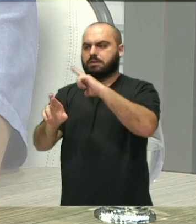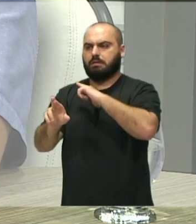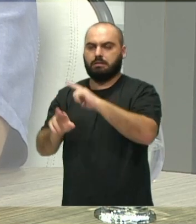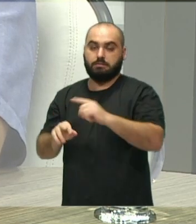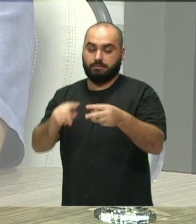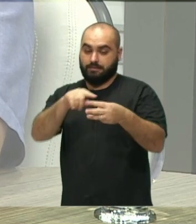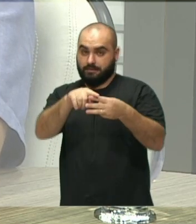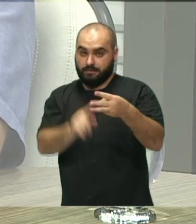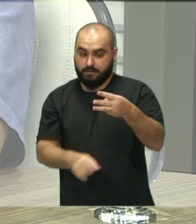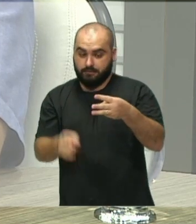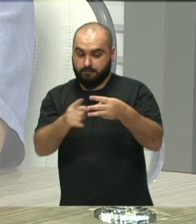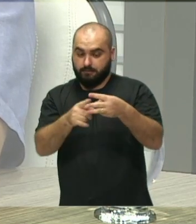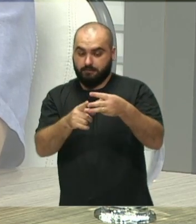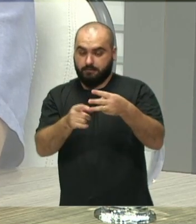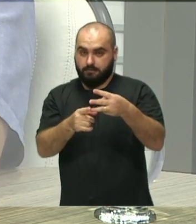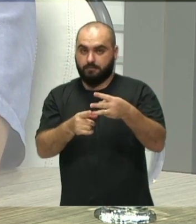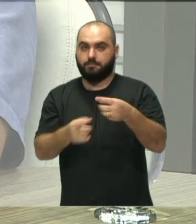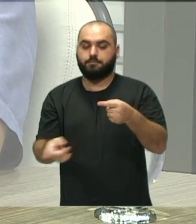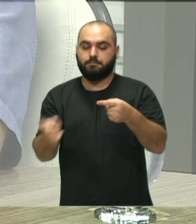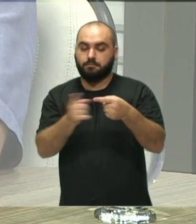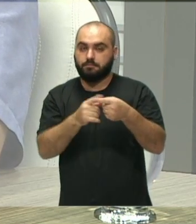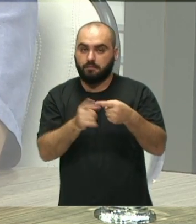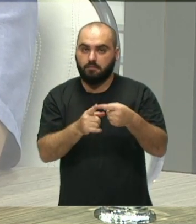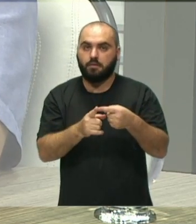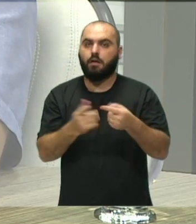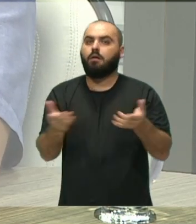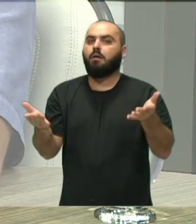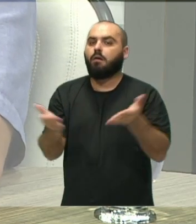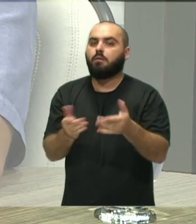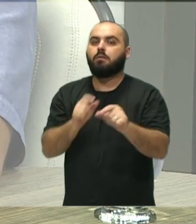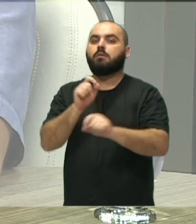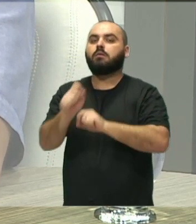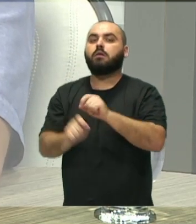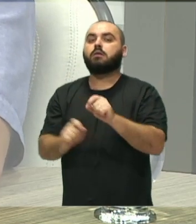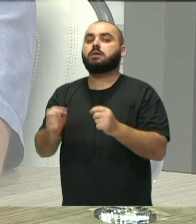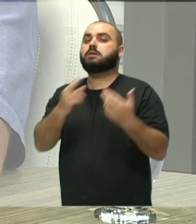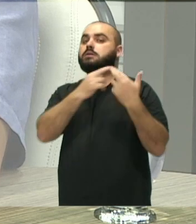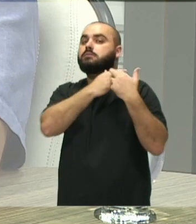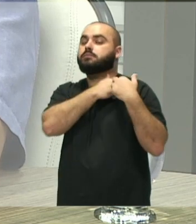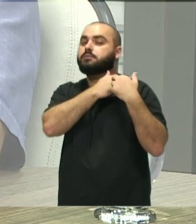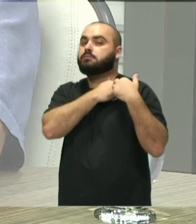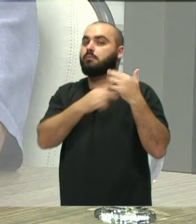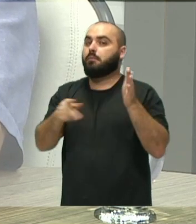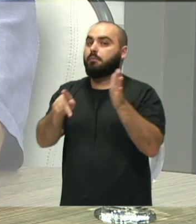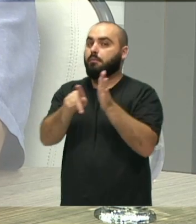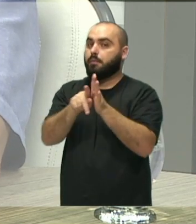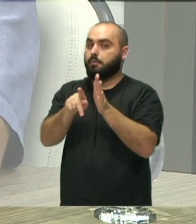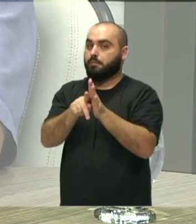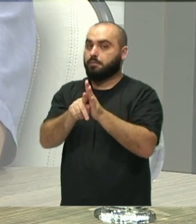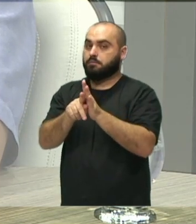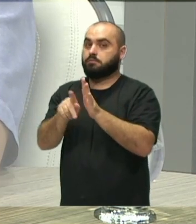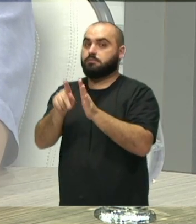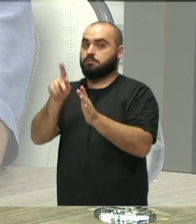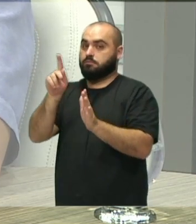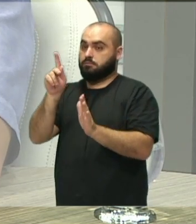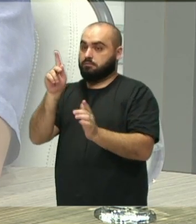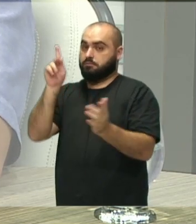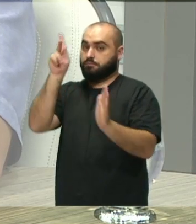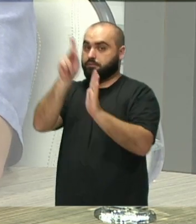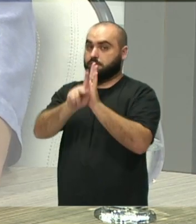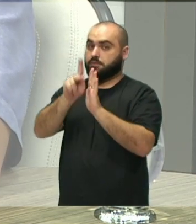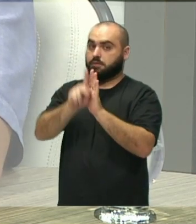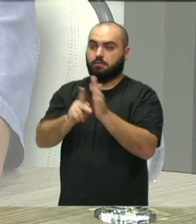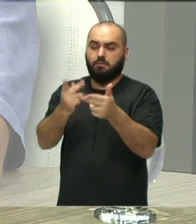elementos e ele está sendo capitaneado pelo consórcio intermunicipal multifinalitário da região da